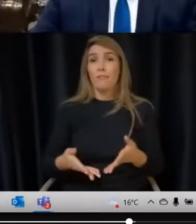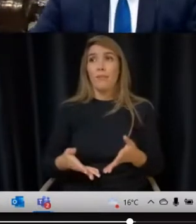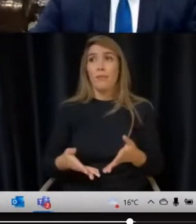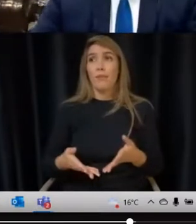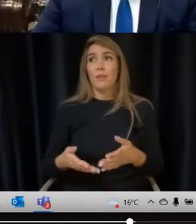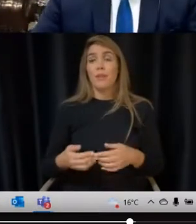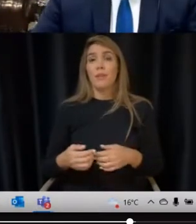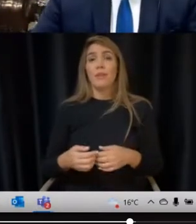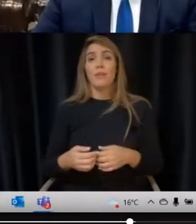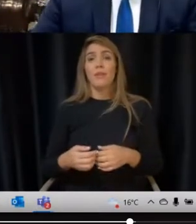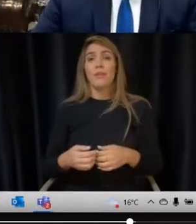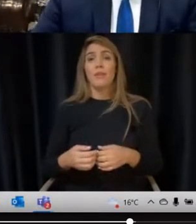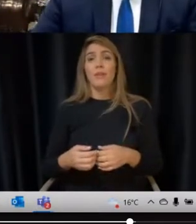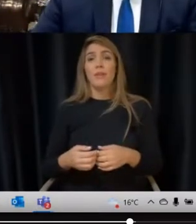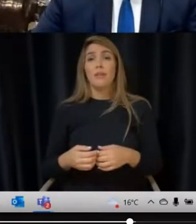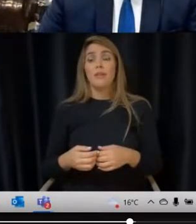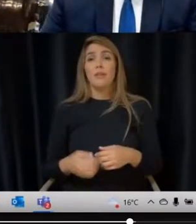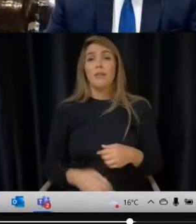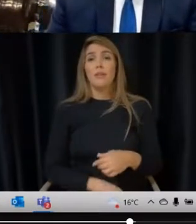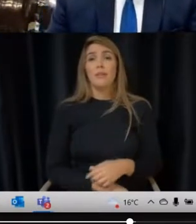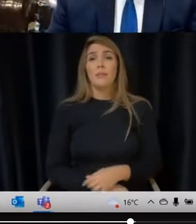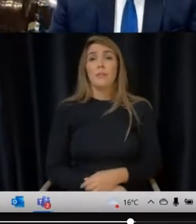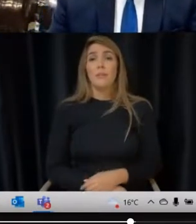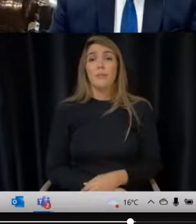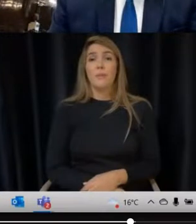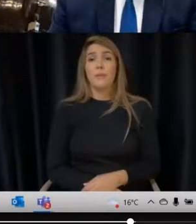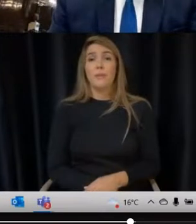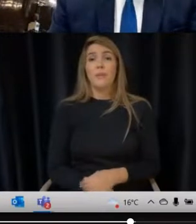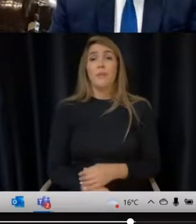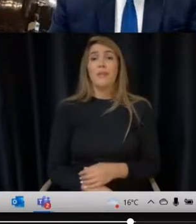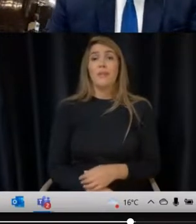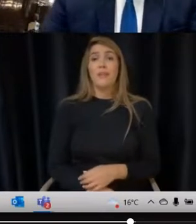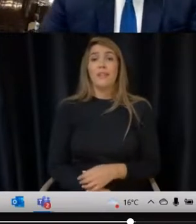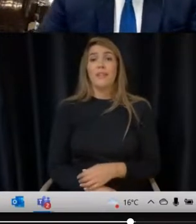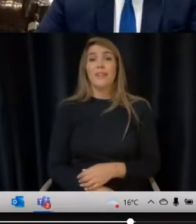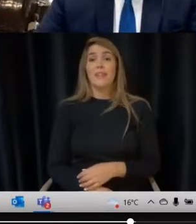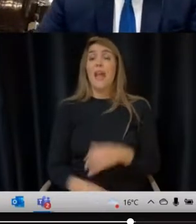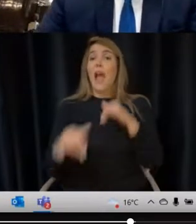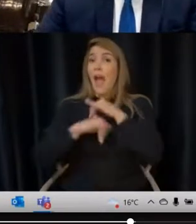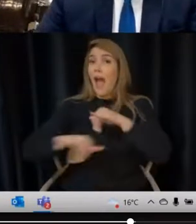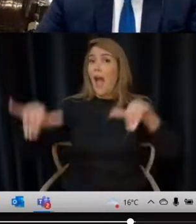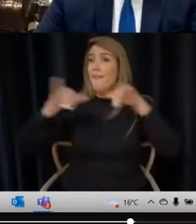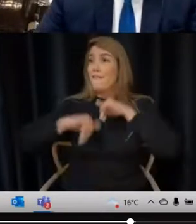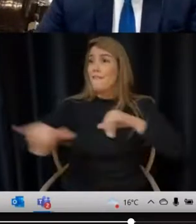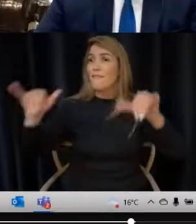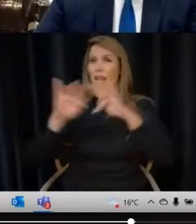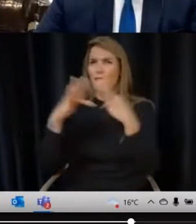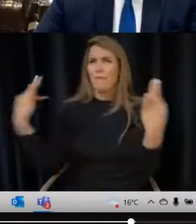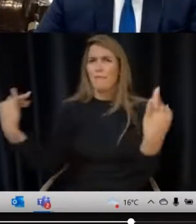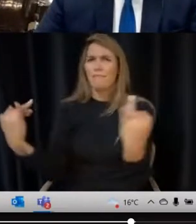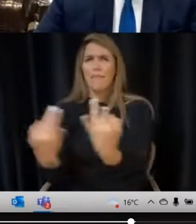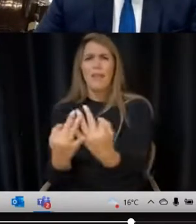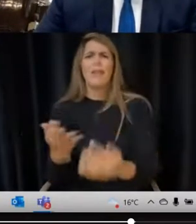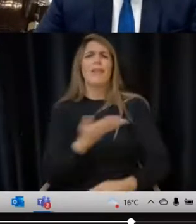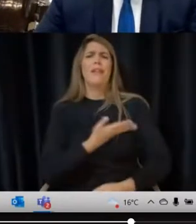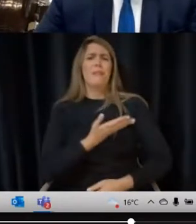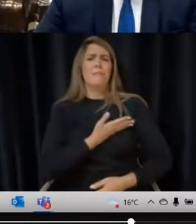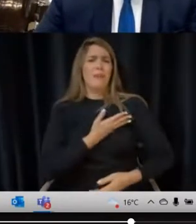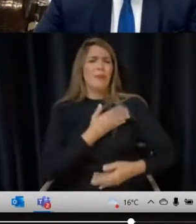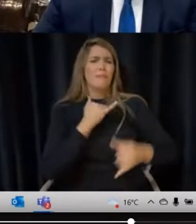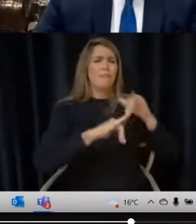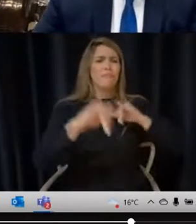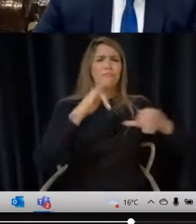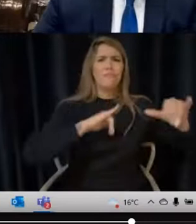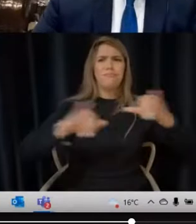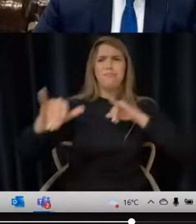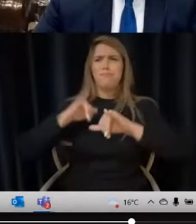puderem serem os nossos transmissores aí para os familiares de vocês, né, multiplicadores, eu agradeço.